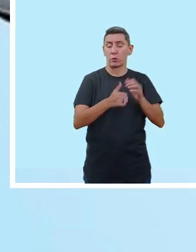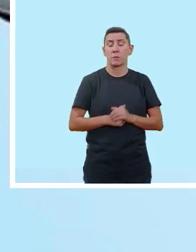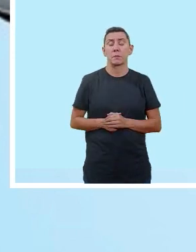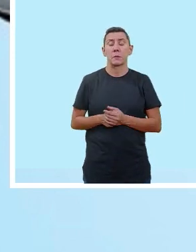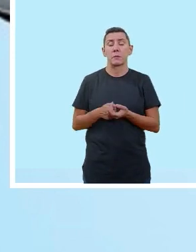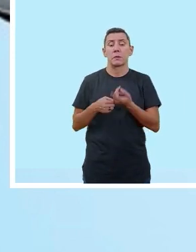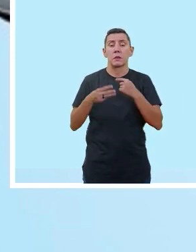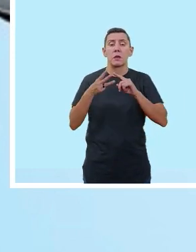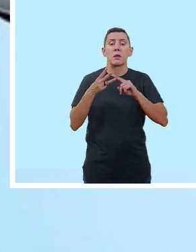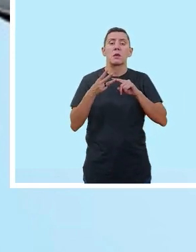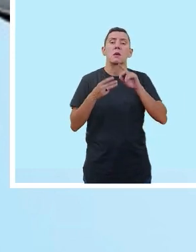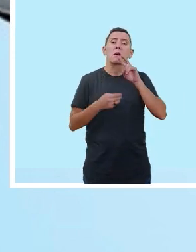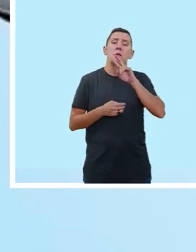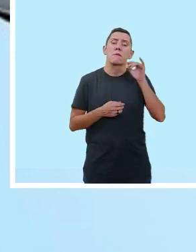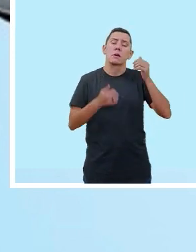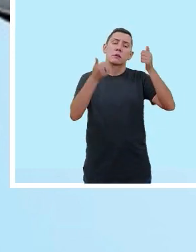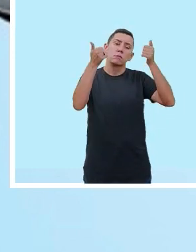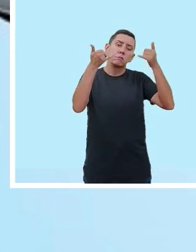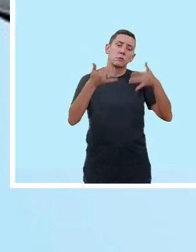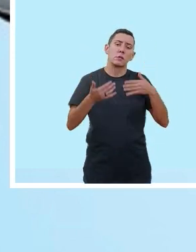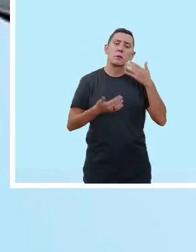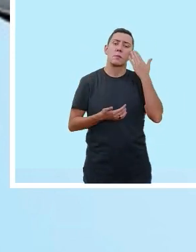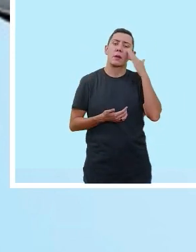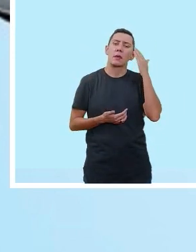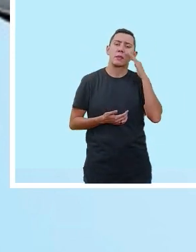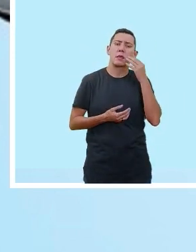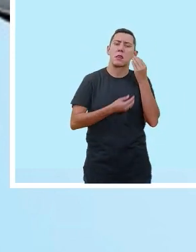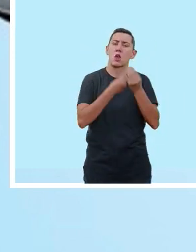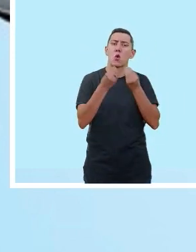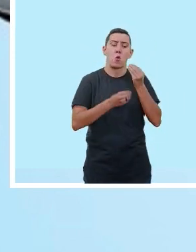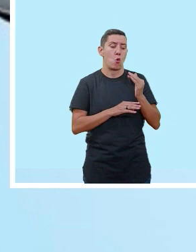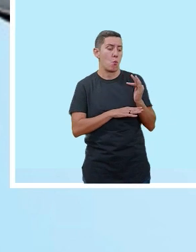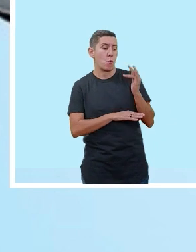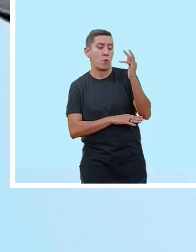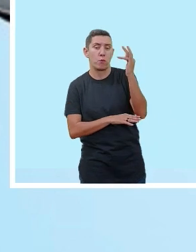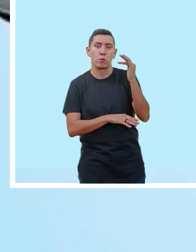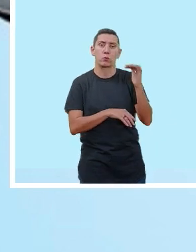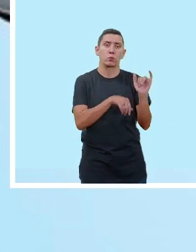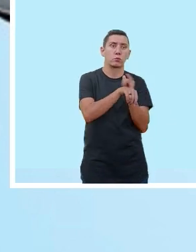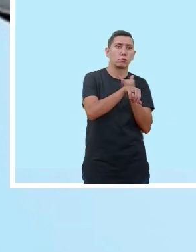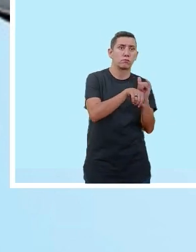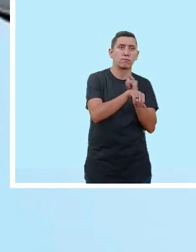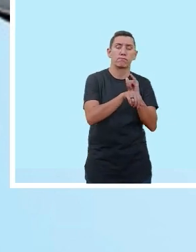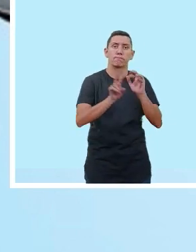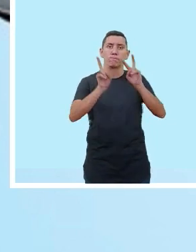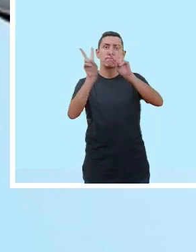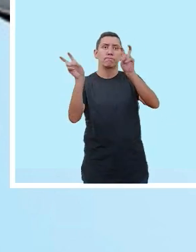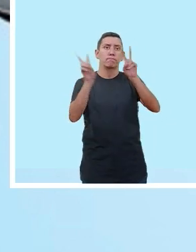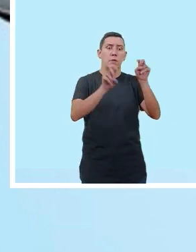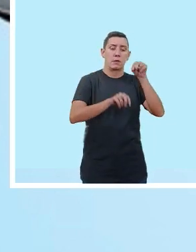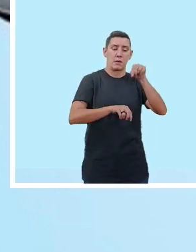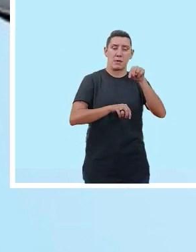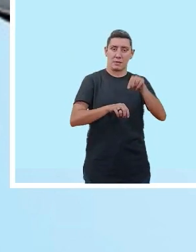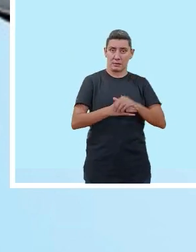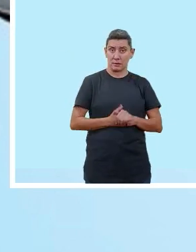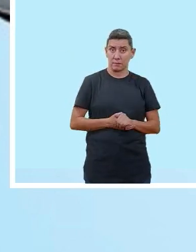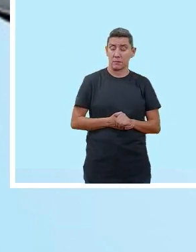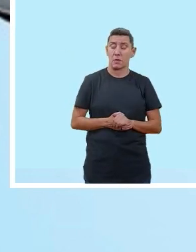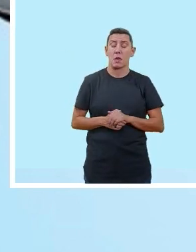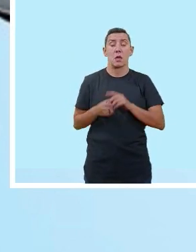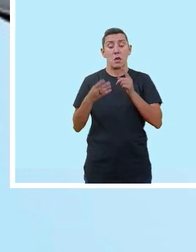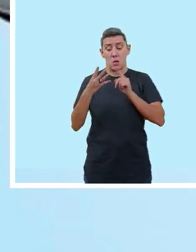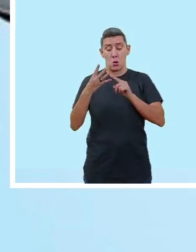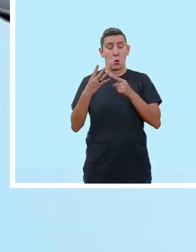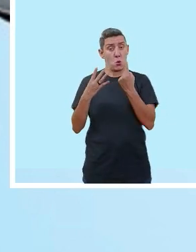gente vai comentar um pouquinho sobre os insights e todas as tendências relacionadas ao tema de neutralidade de carbono. E por